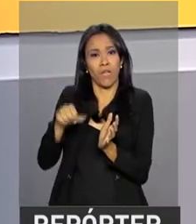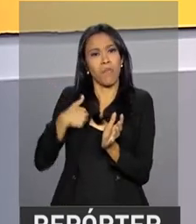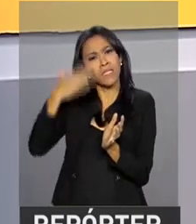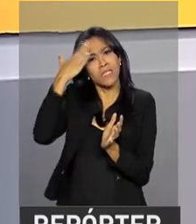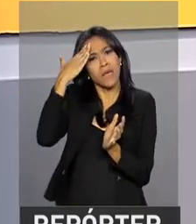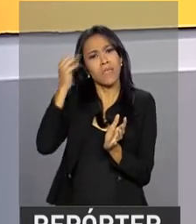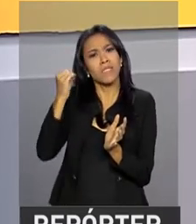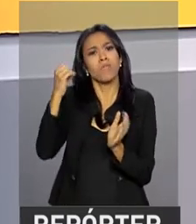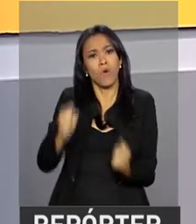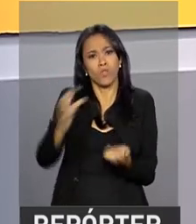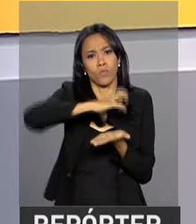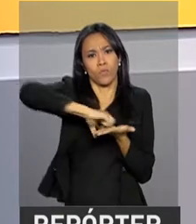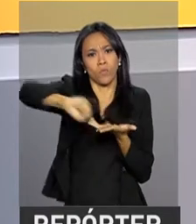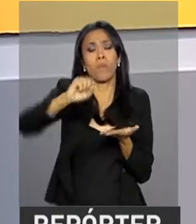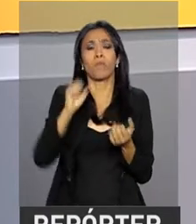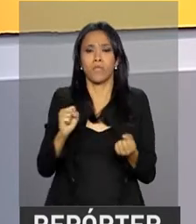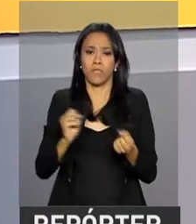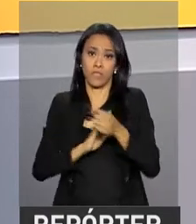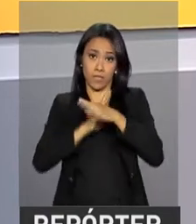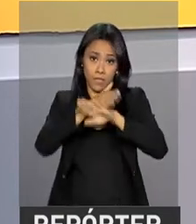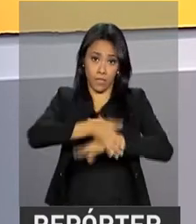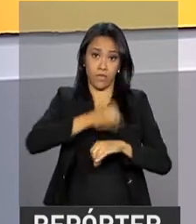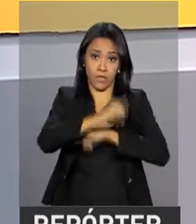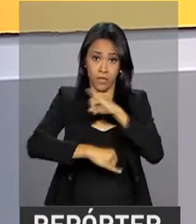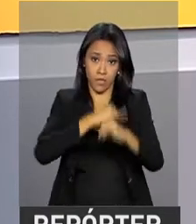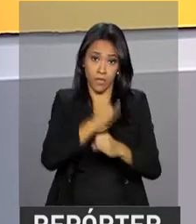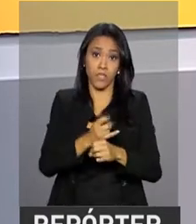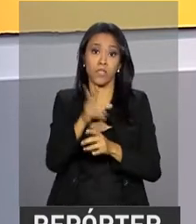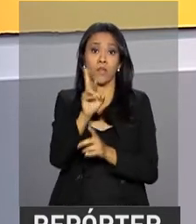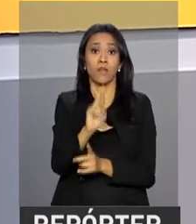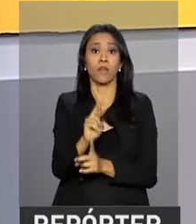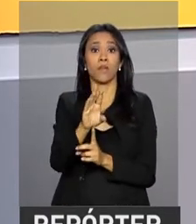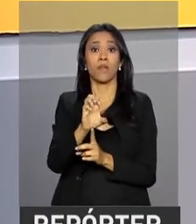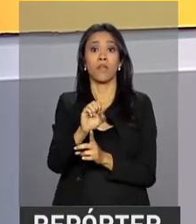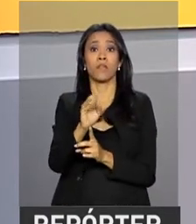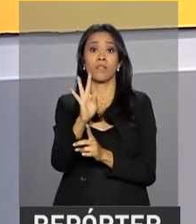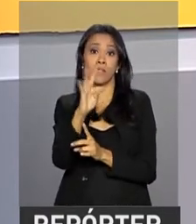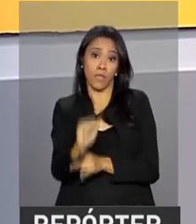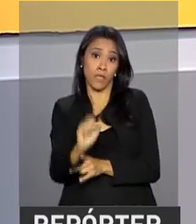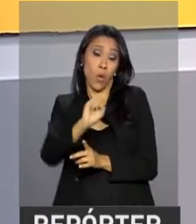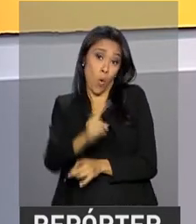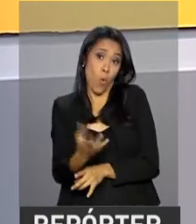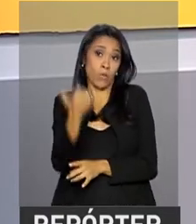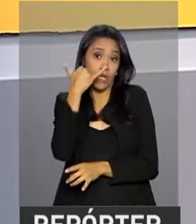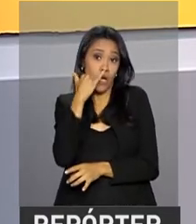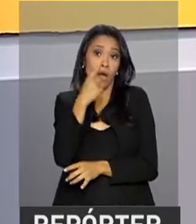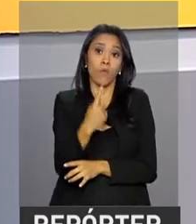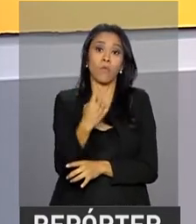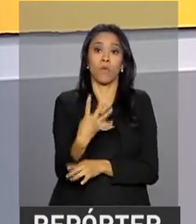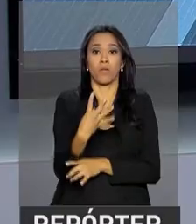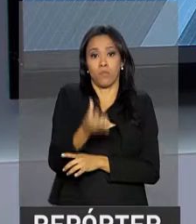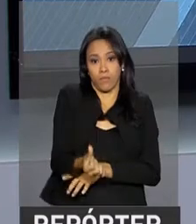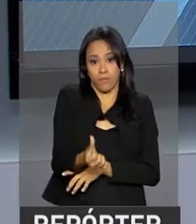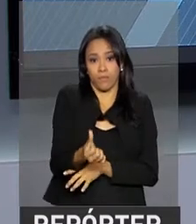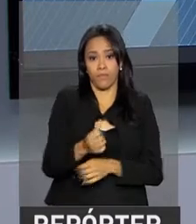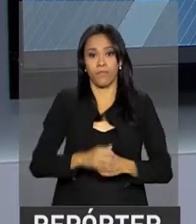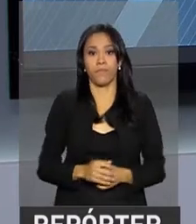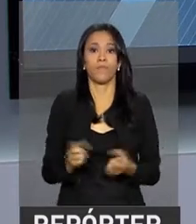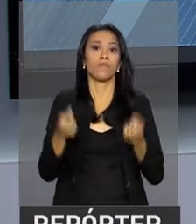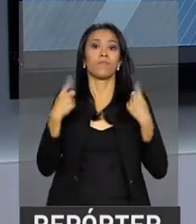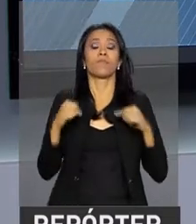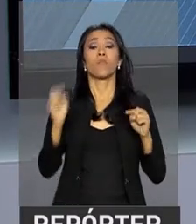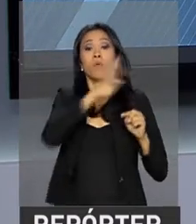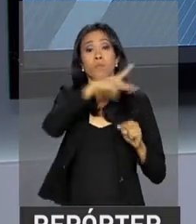deve acessar a página da receita na internet ou ligar para o receitafone no 146 o